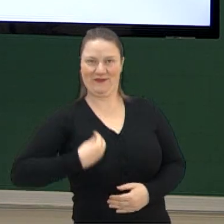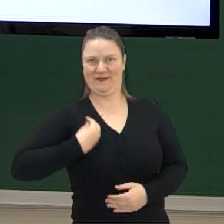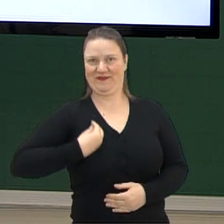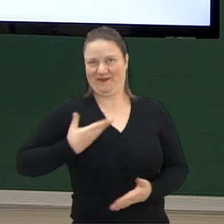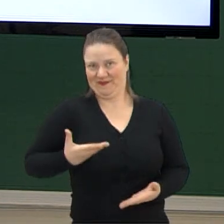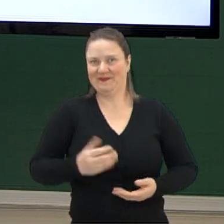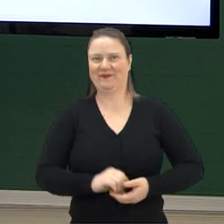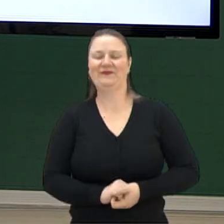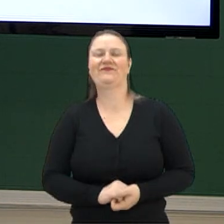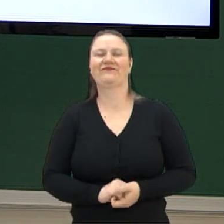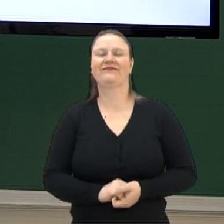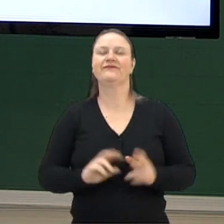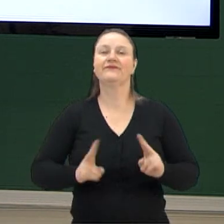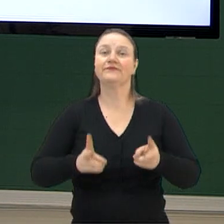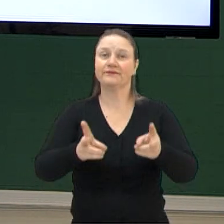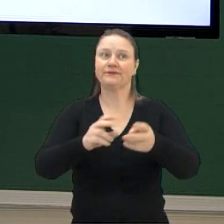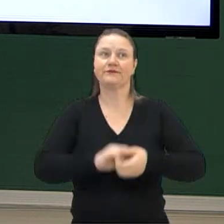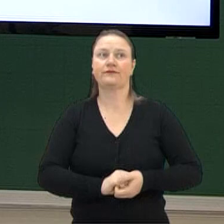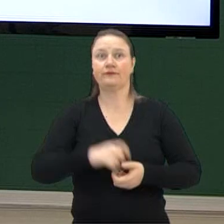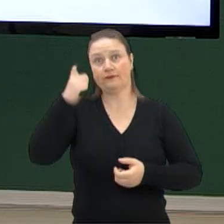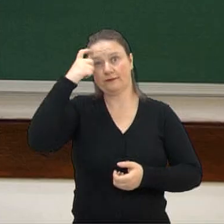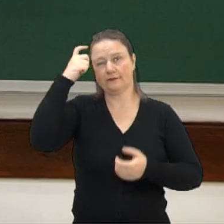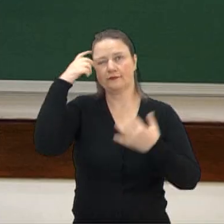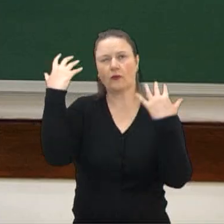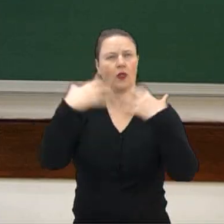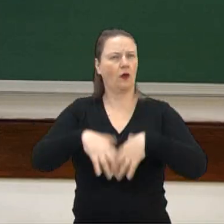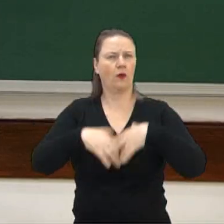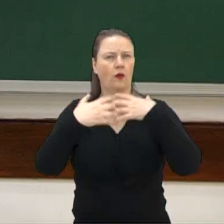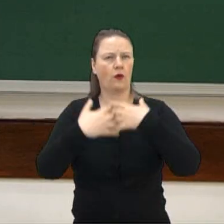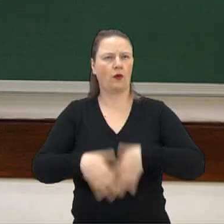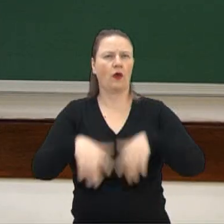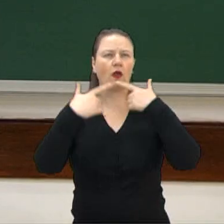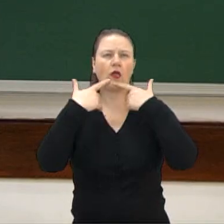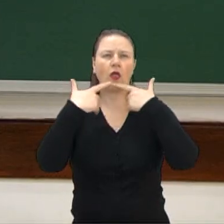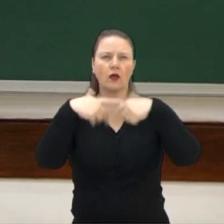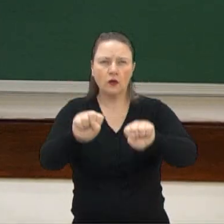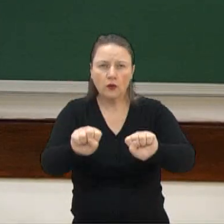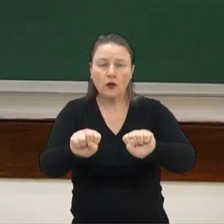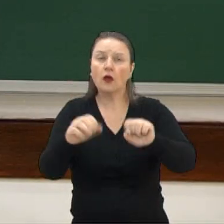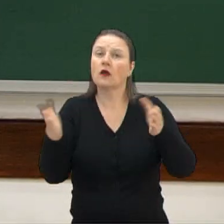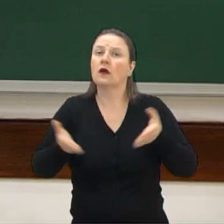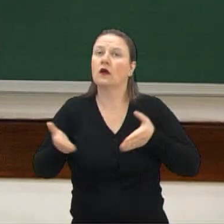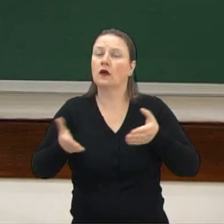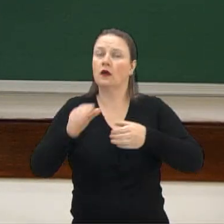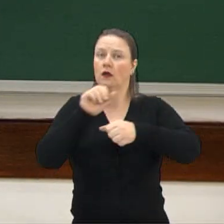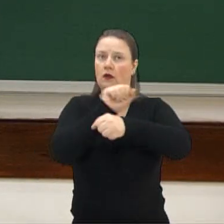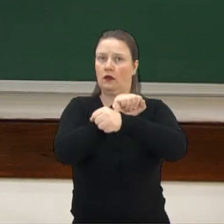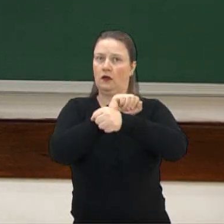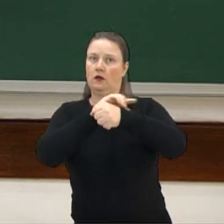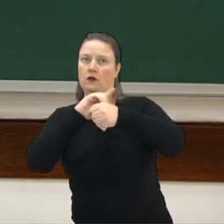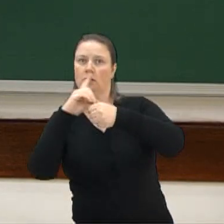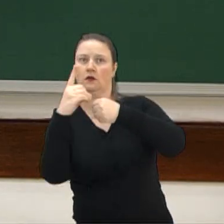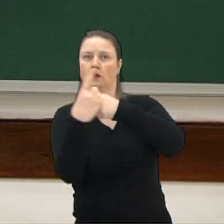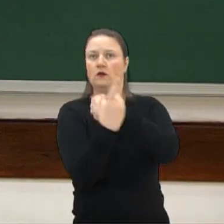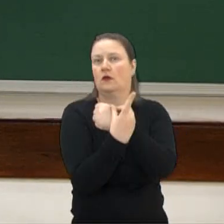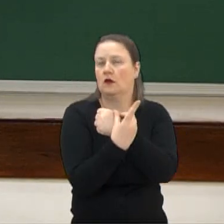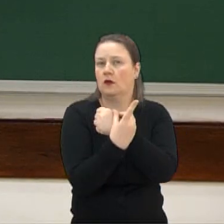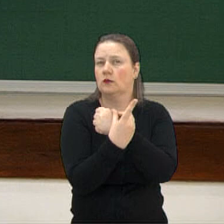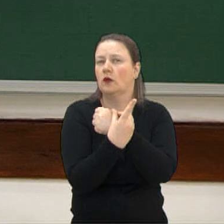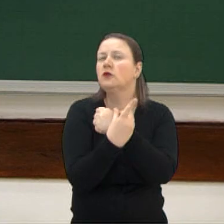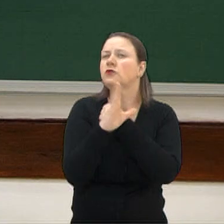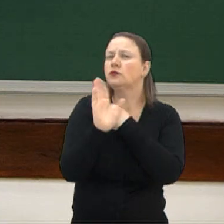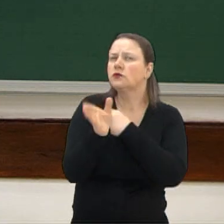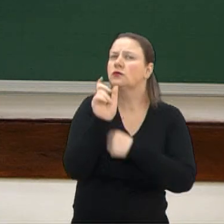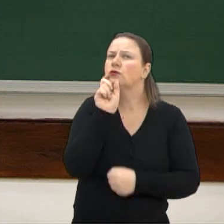continuar. Para a reflexão linguística, nós vamos ver advérbios. Possivelmente, você já ouviu